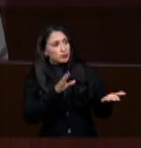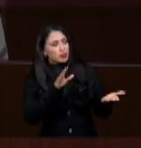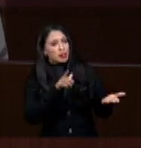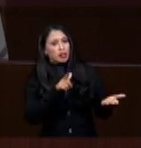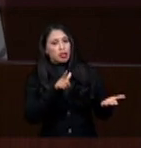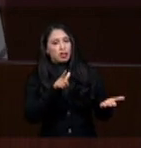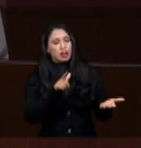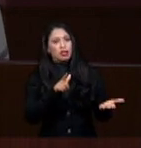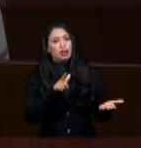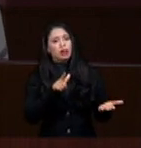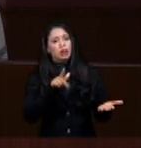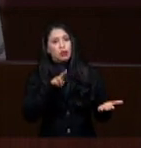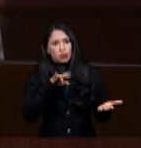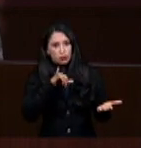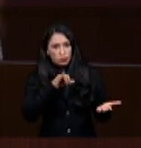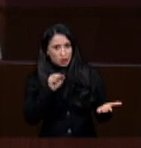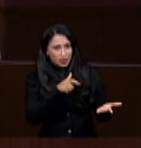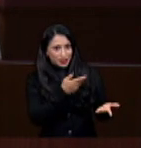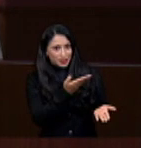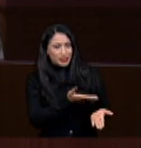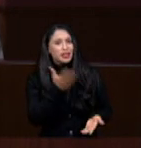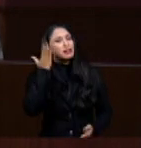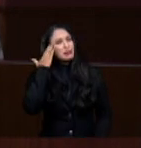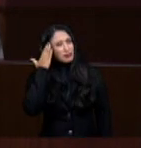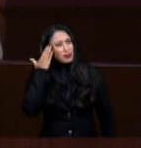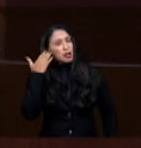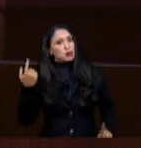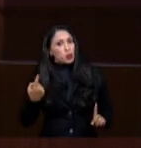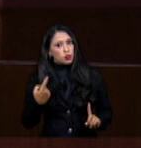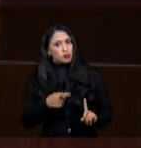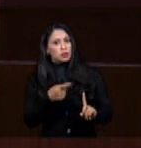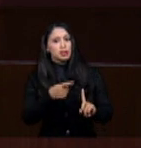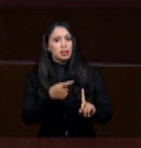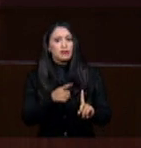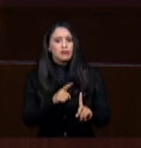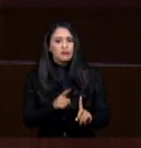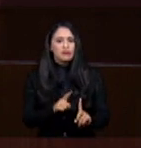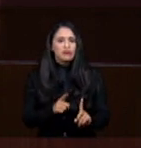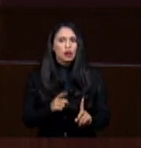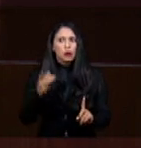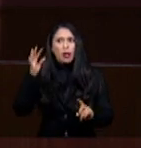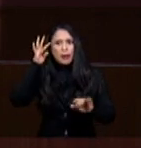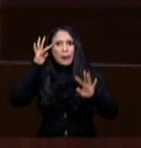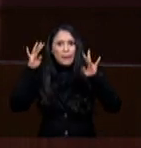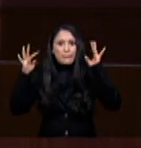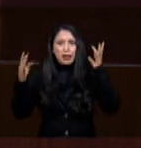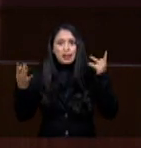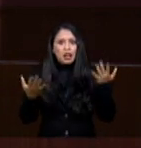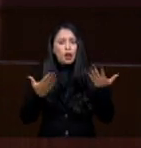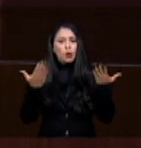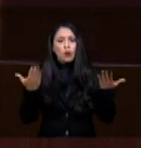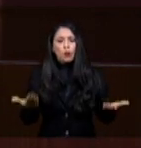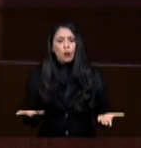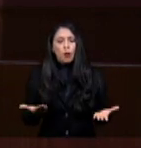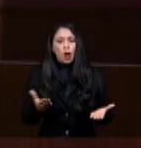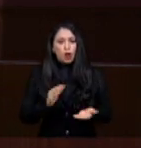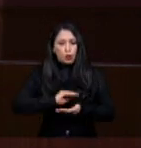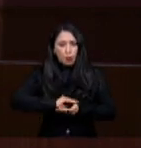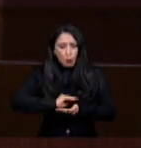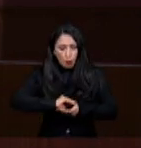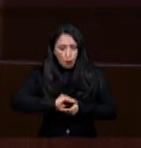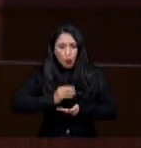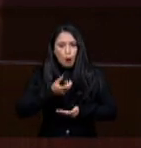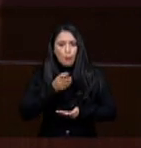é empresária sabe do desafio que é imaginar quantos acarajés Você vai vender naquele